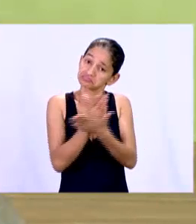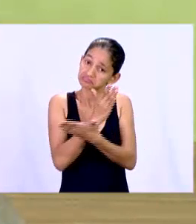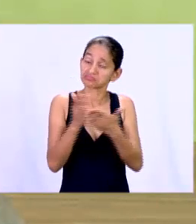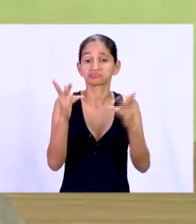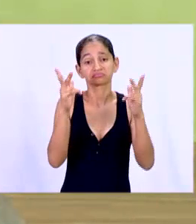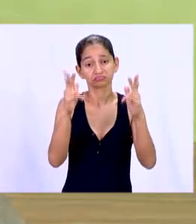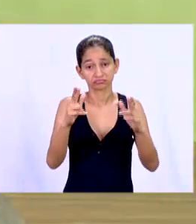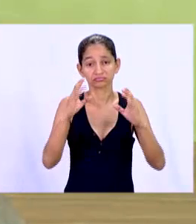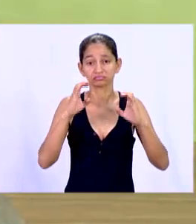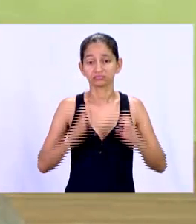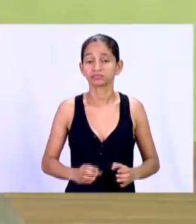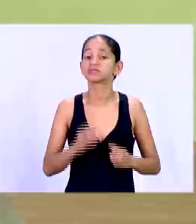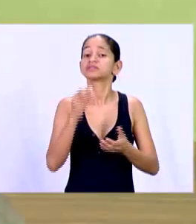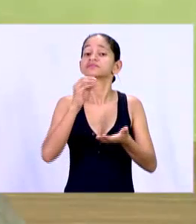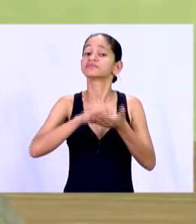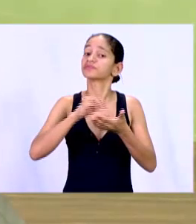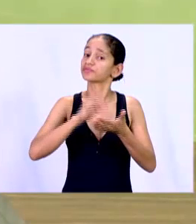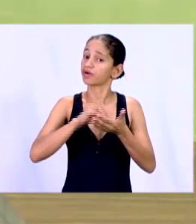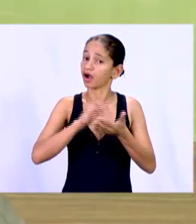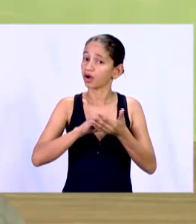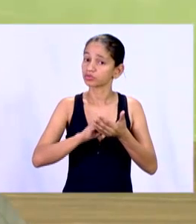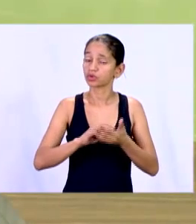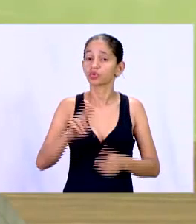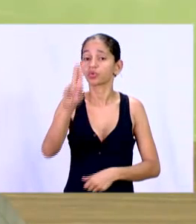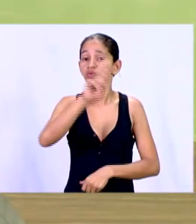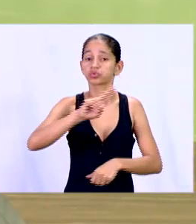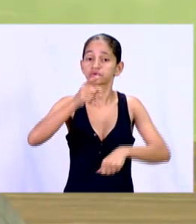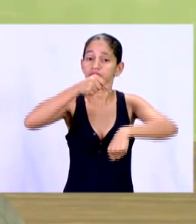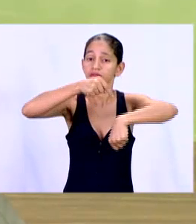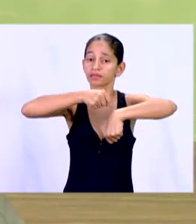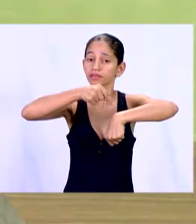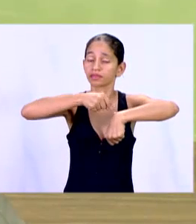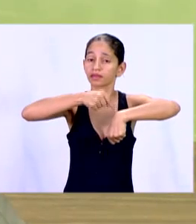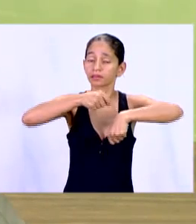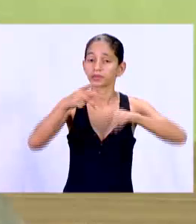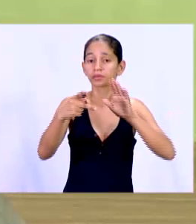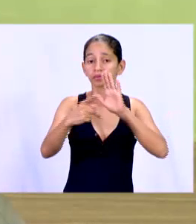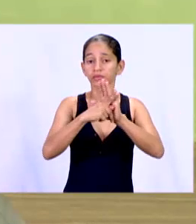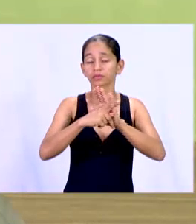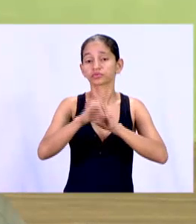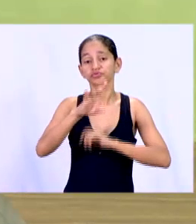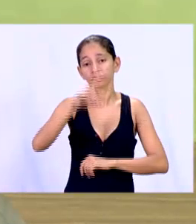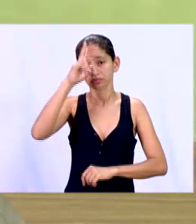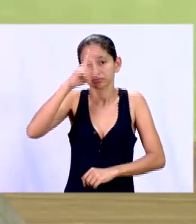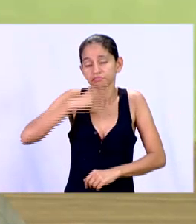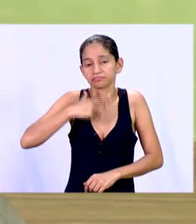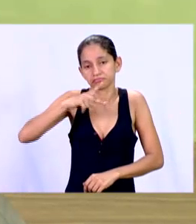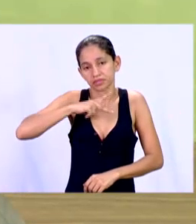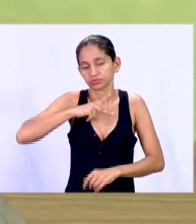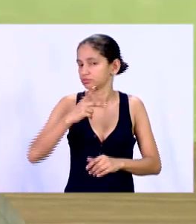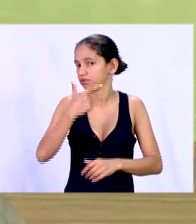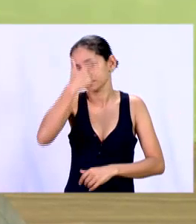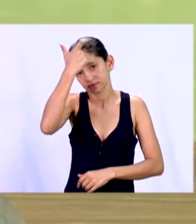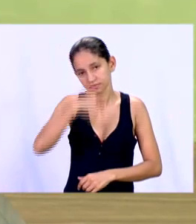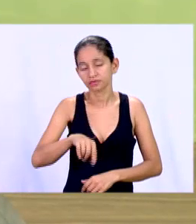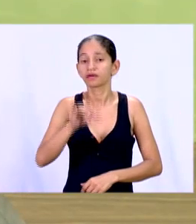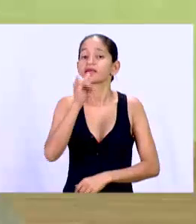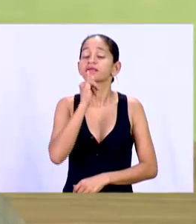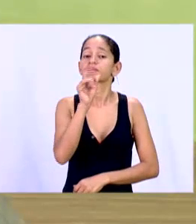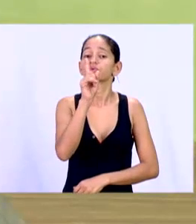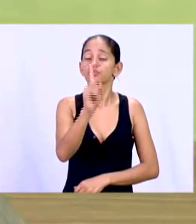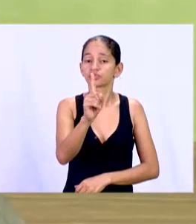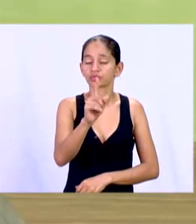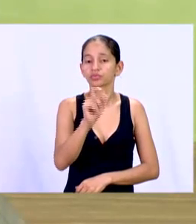antiética, quando o profissional utiliza o seu tempo no horário de trabalho para assuntos pessoais. Um grande exemplo